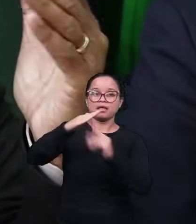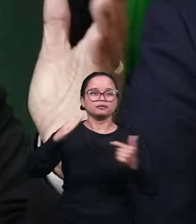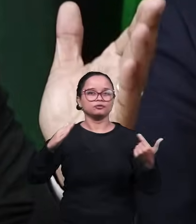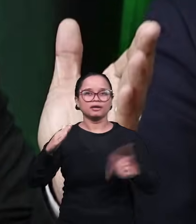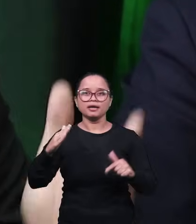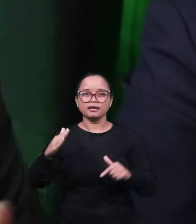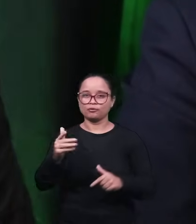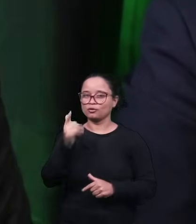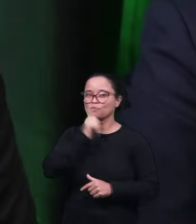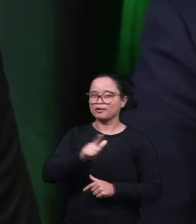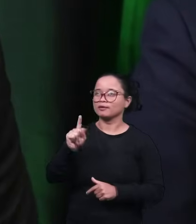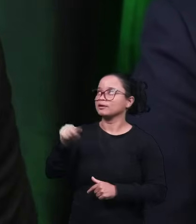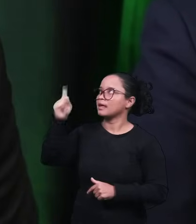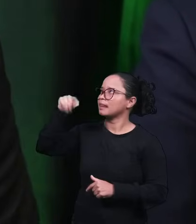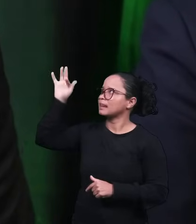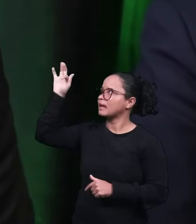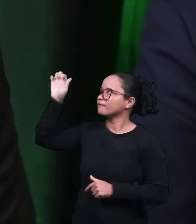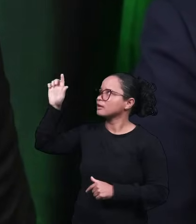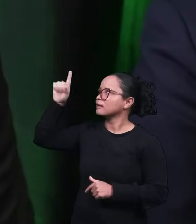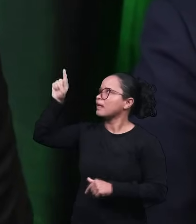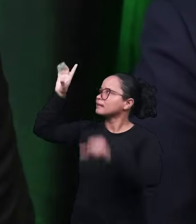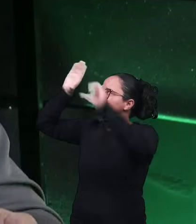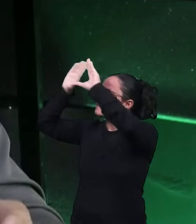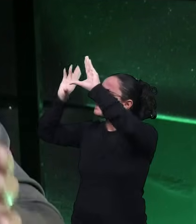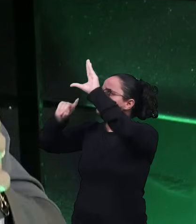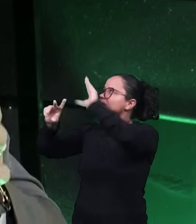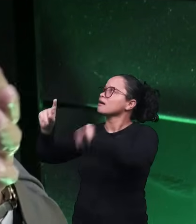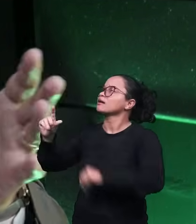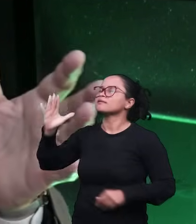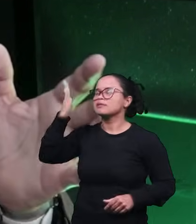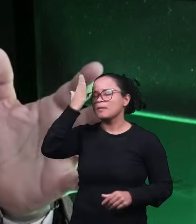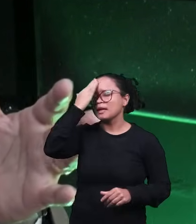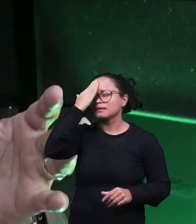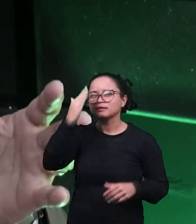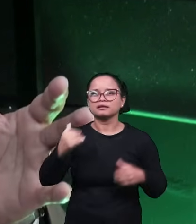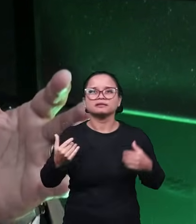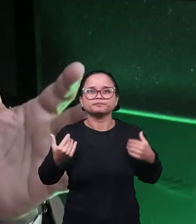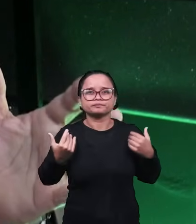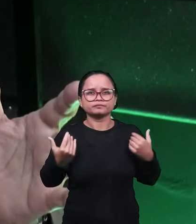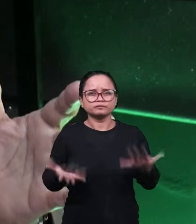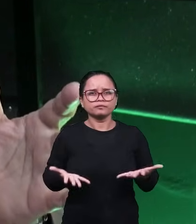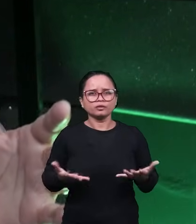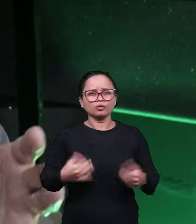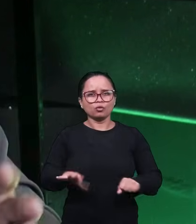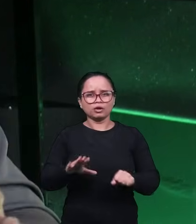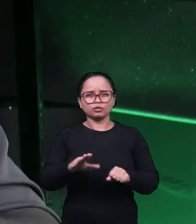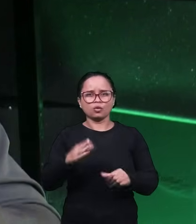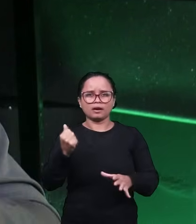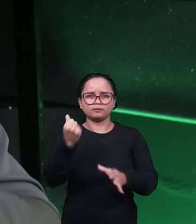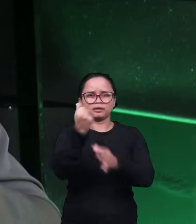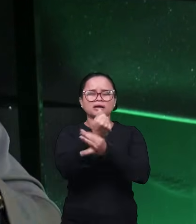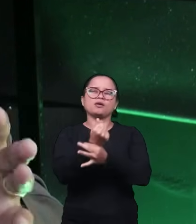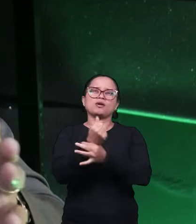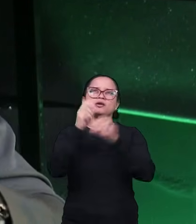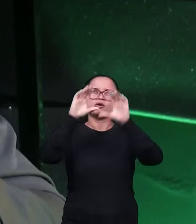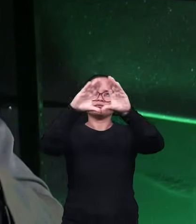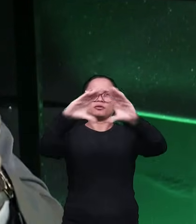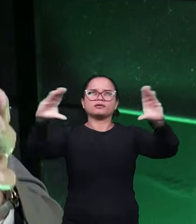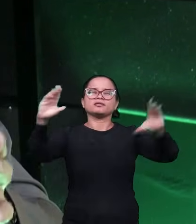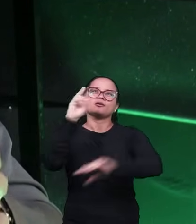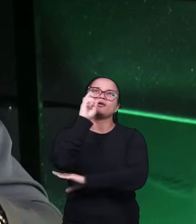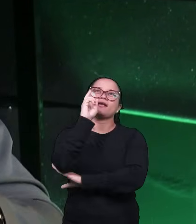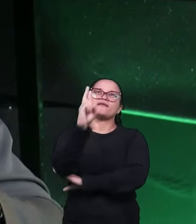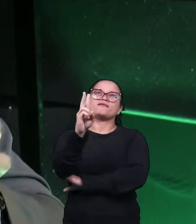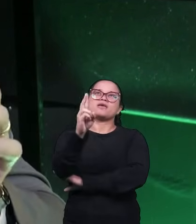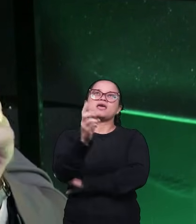a eternidade. A grandeza da eternidade, né? Porque quando Abraão olha para a imensidão ali das estrelas, a